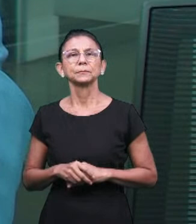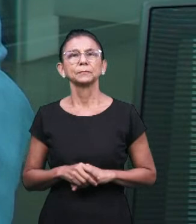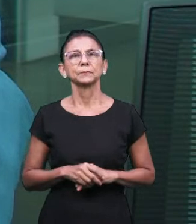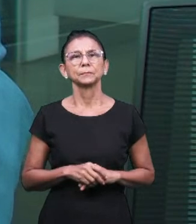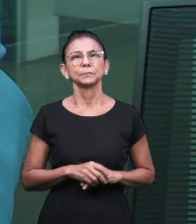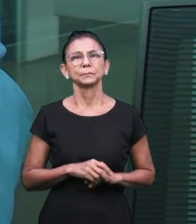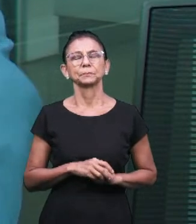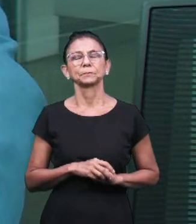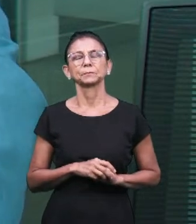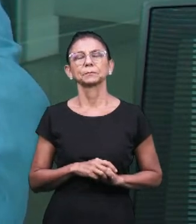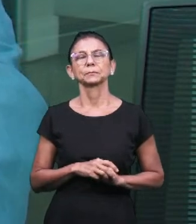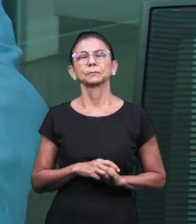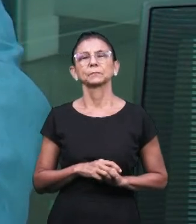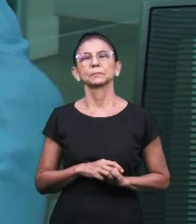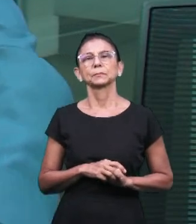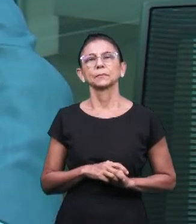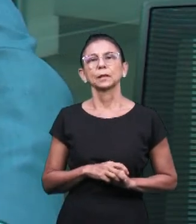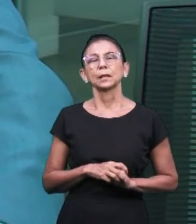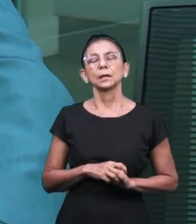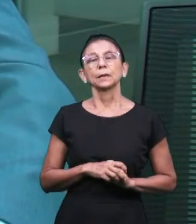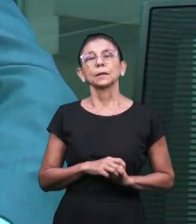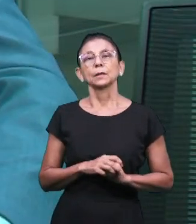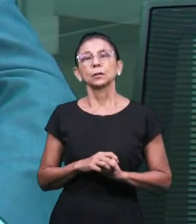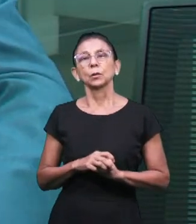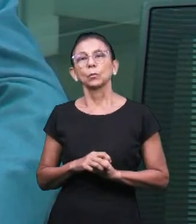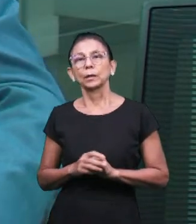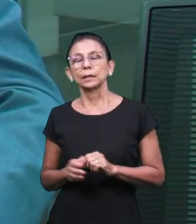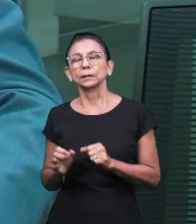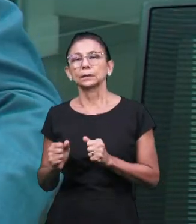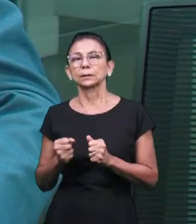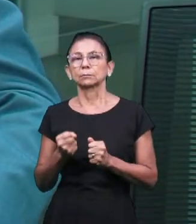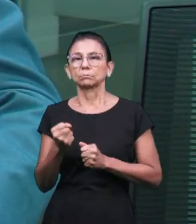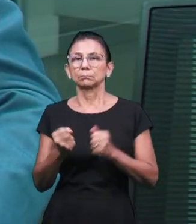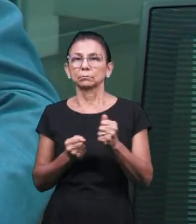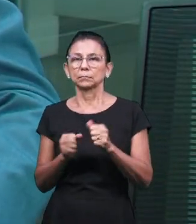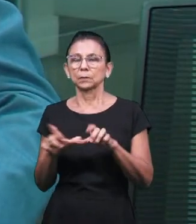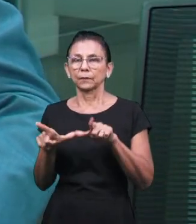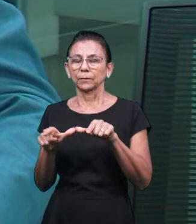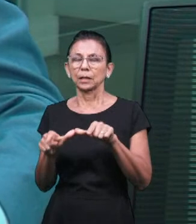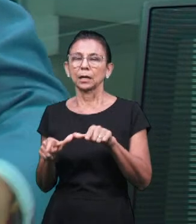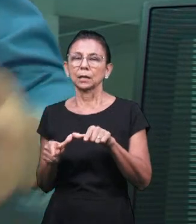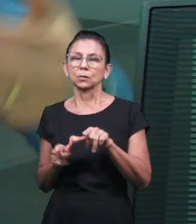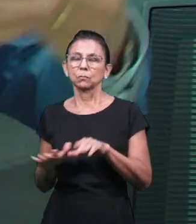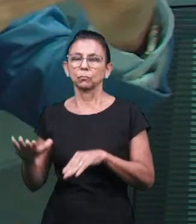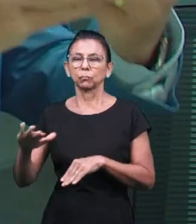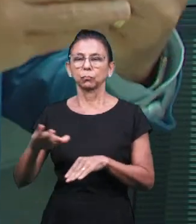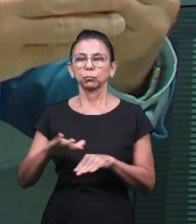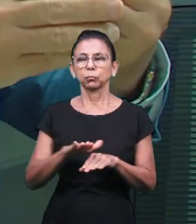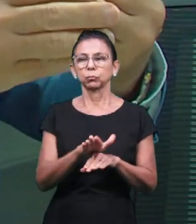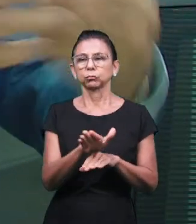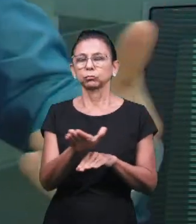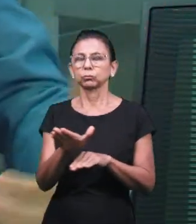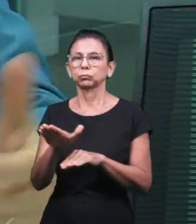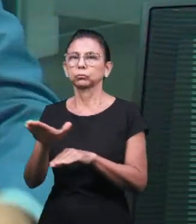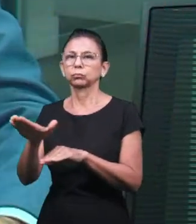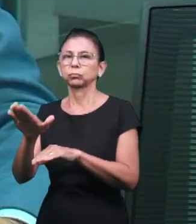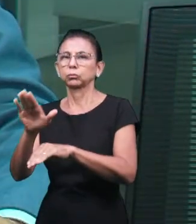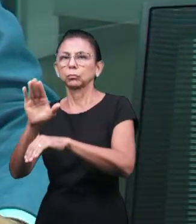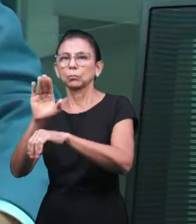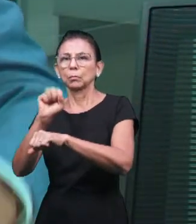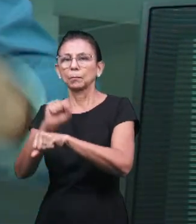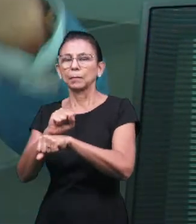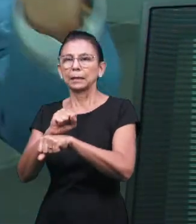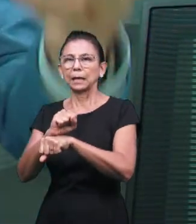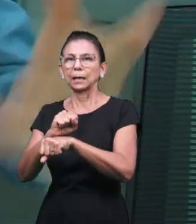lá e pararam o carro, que tiraram as coisas do carro e subiram para o apartamento, quando eles